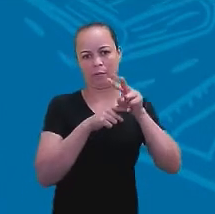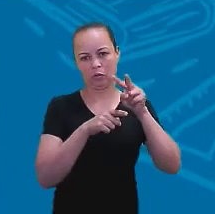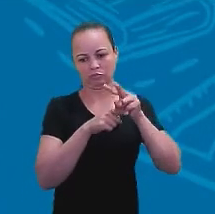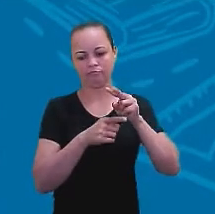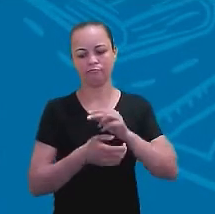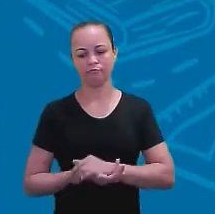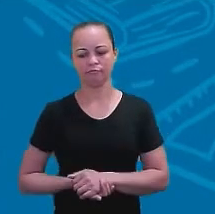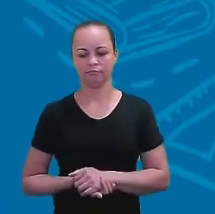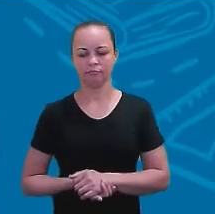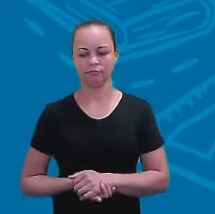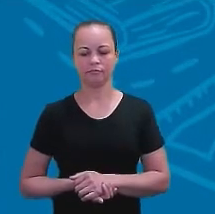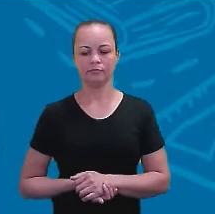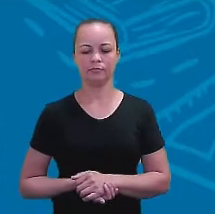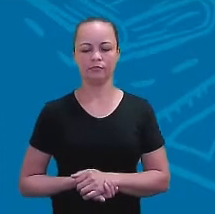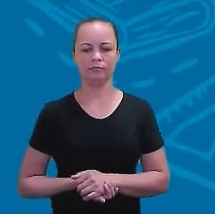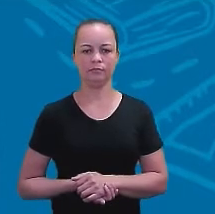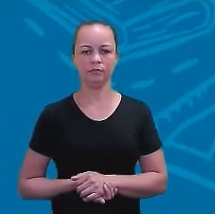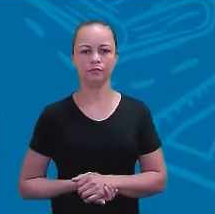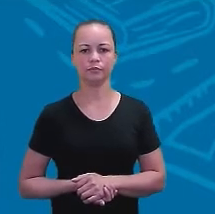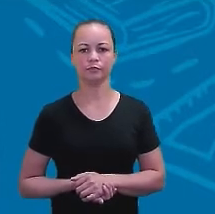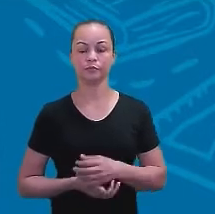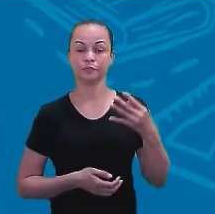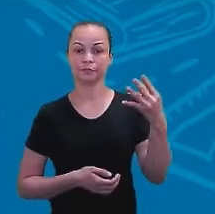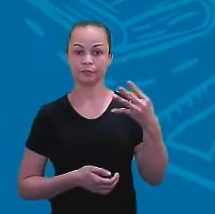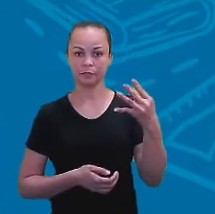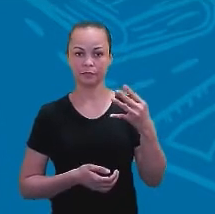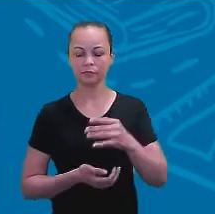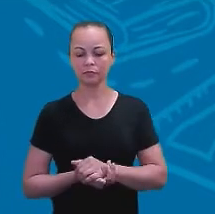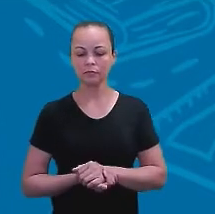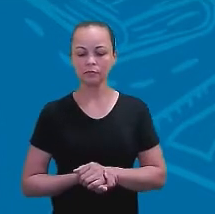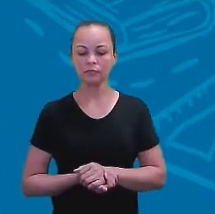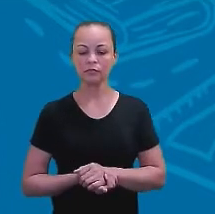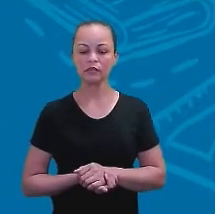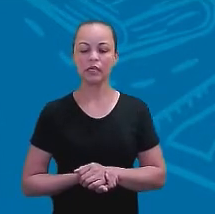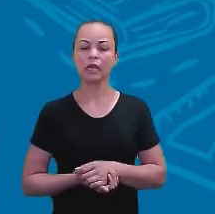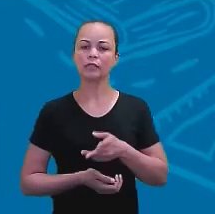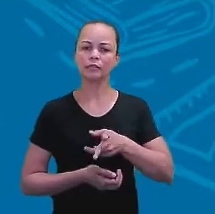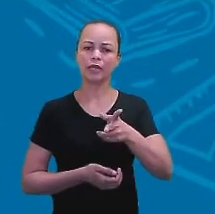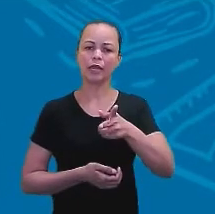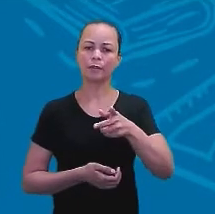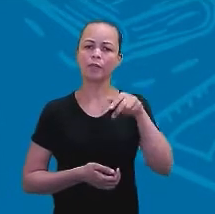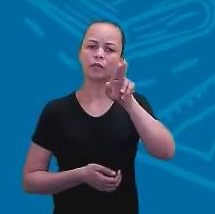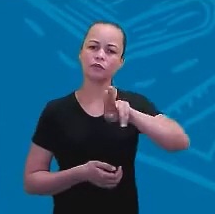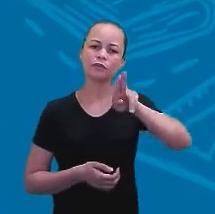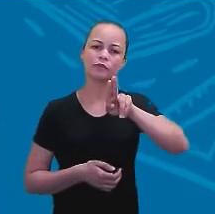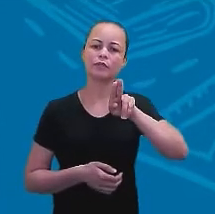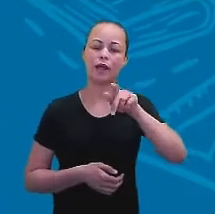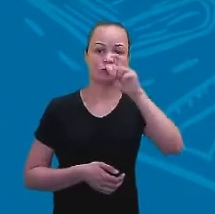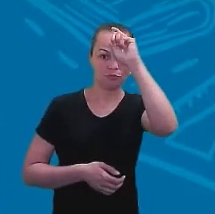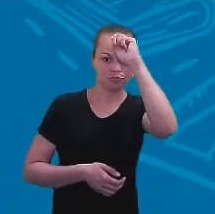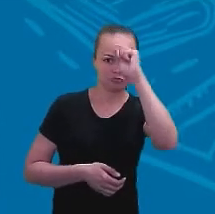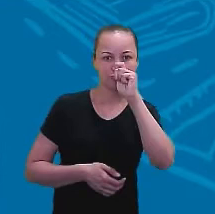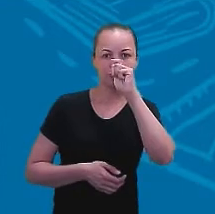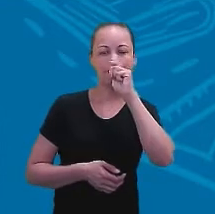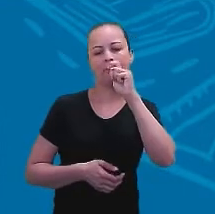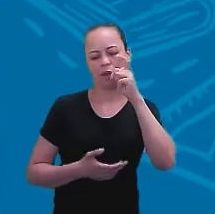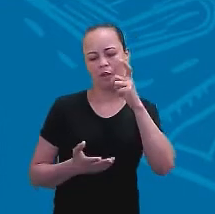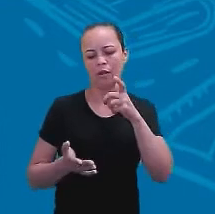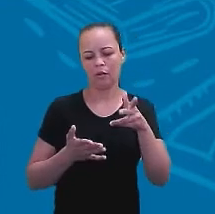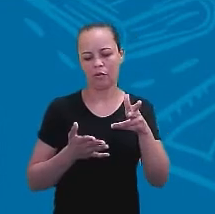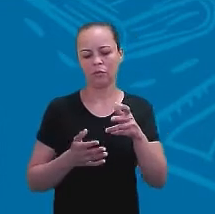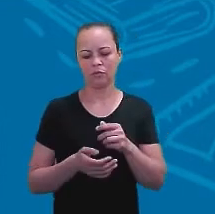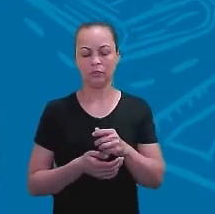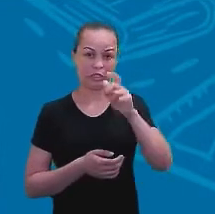proteção. Quarta dica é sempre usar chapéu, tá certo? Sempre que a gente tiver exposto ao sol, a gente está